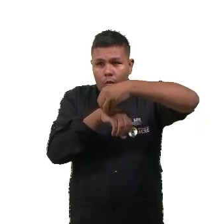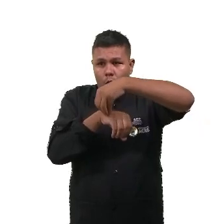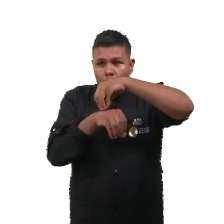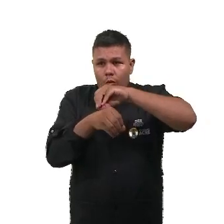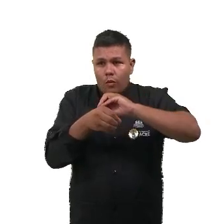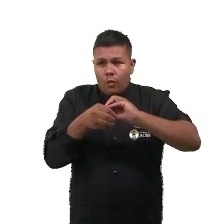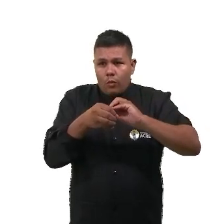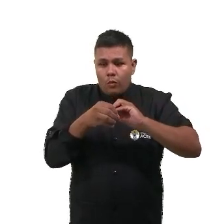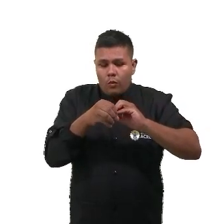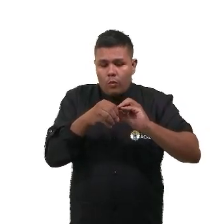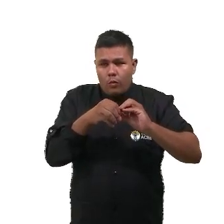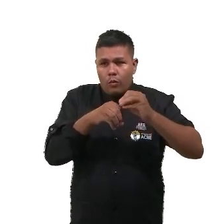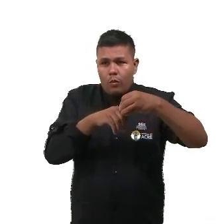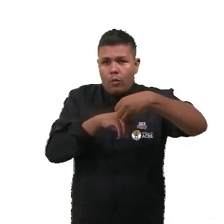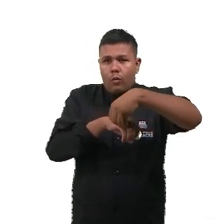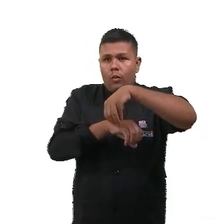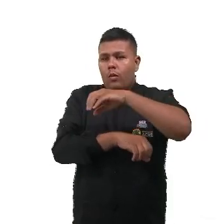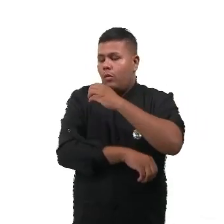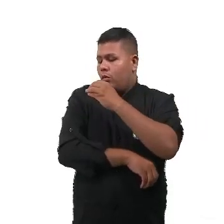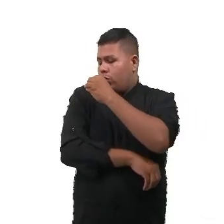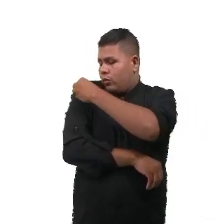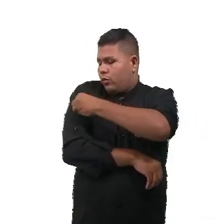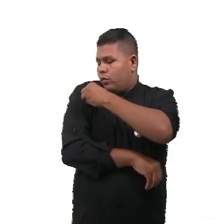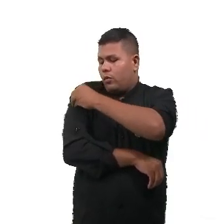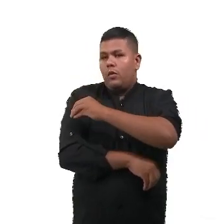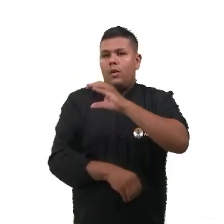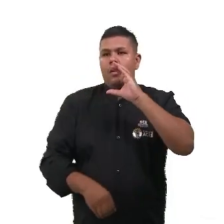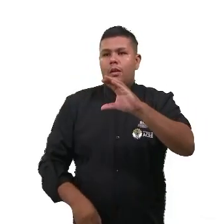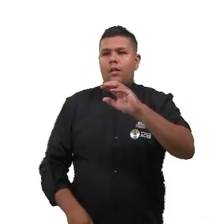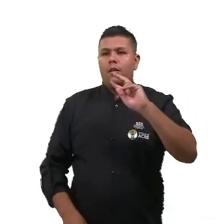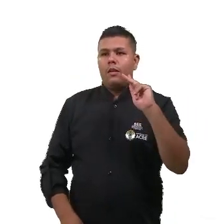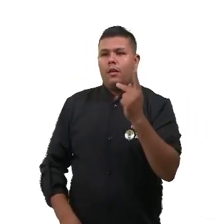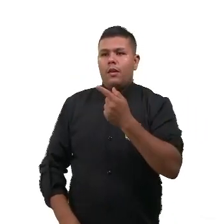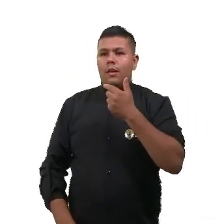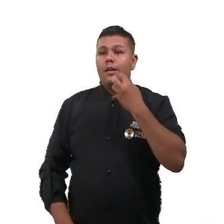ó, álcool, é simplesmente CH3,